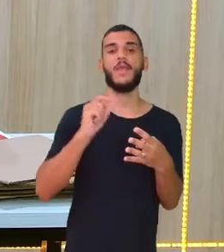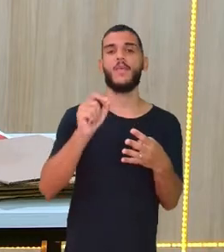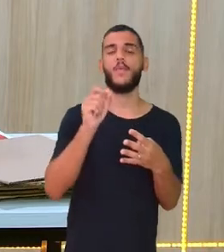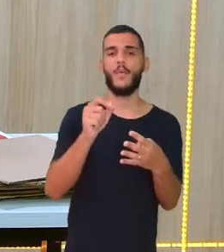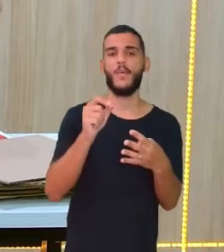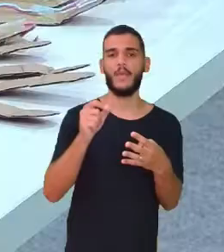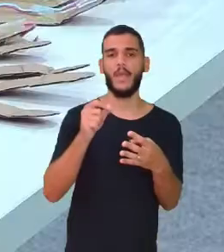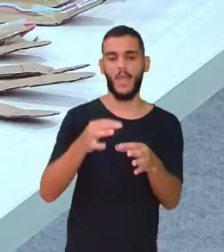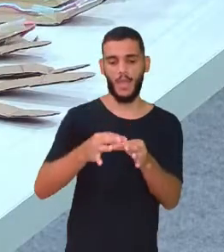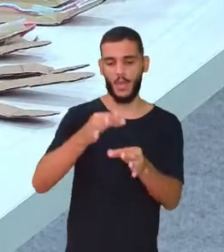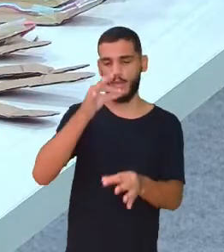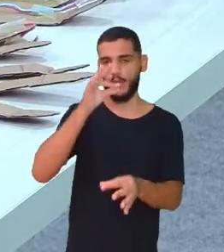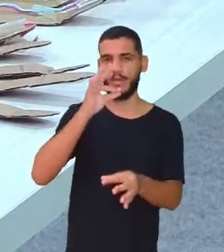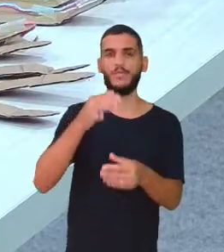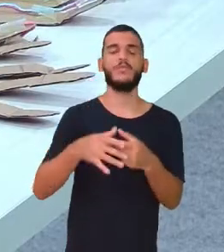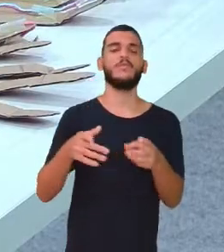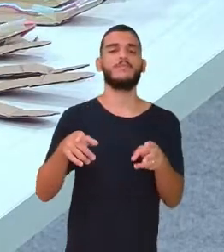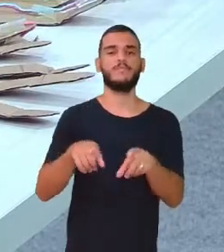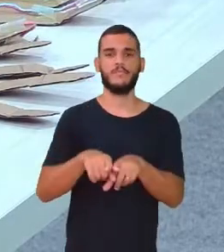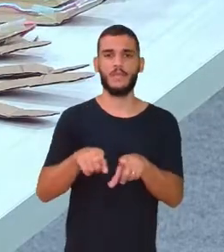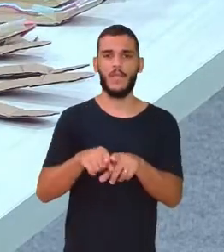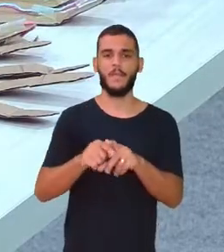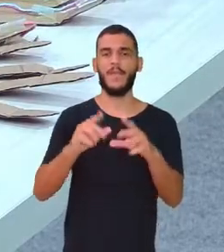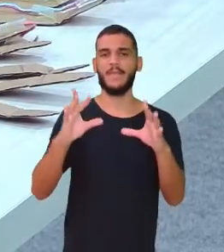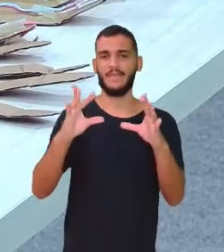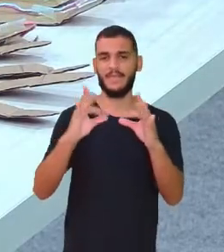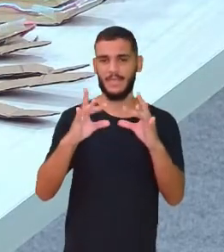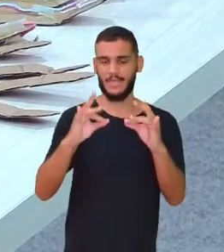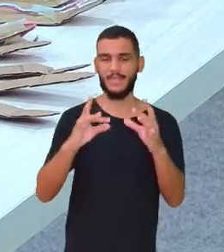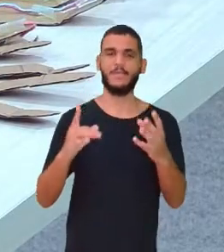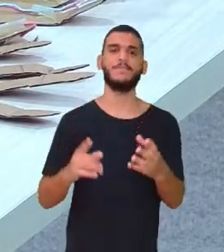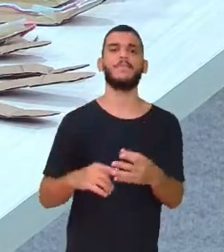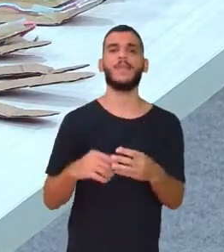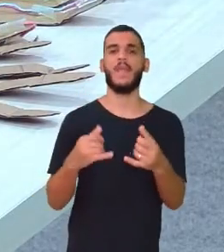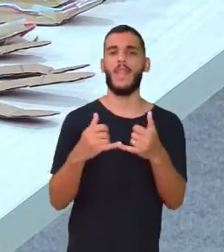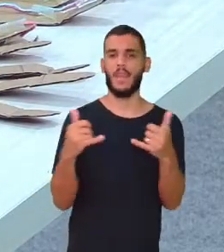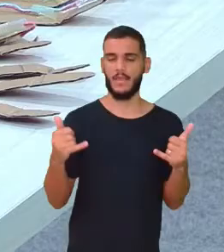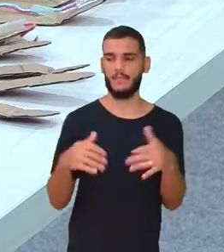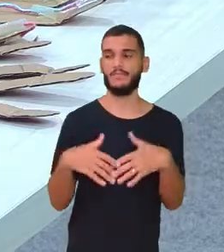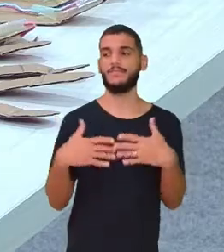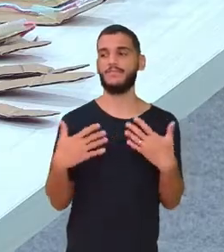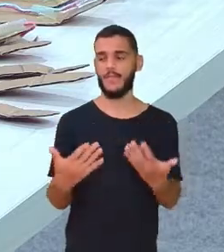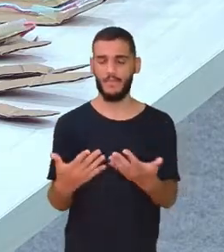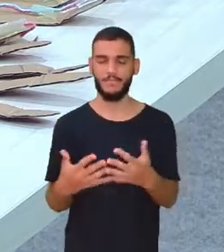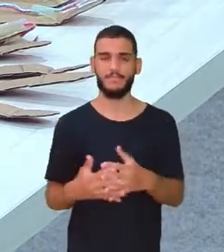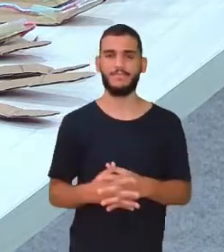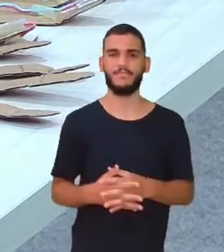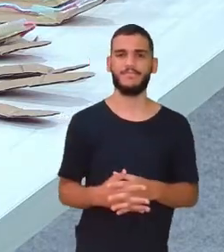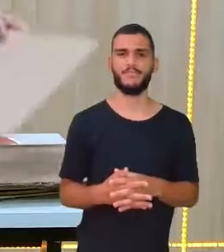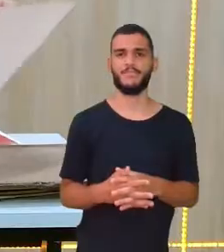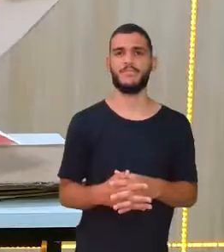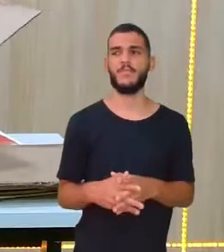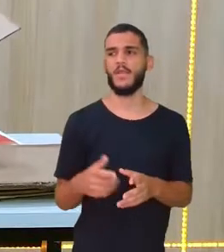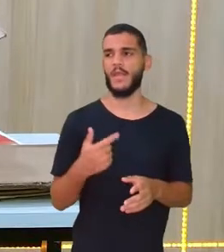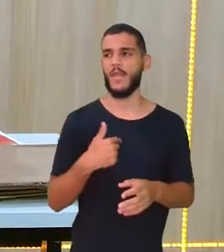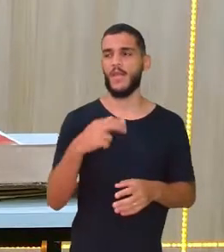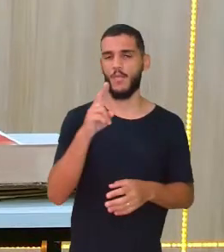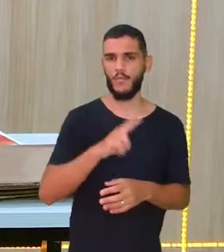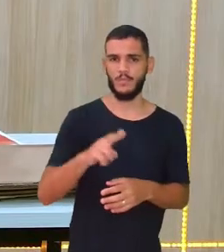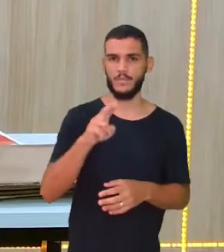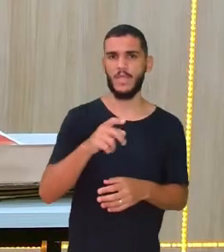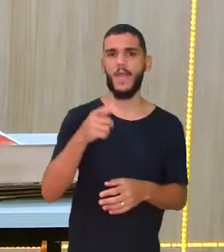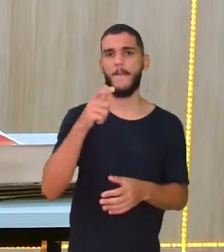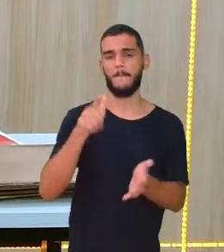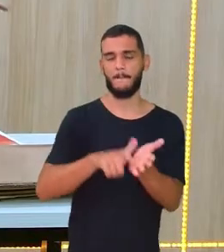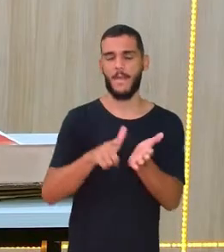cortadinhos, não é isso? Fita adesiva e linha. Olha o que eu fiz. Eu peguei um papelão,